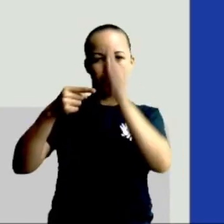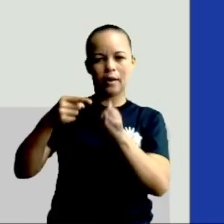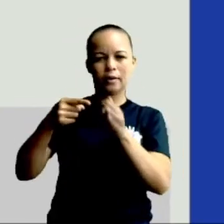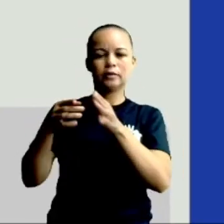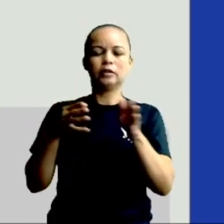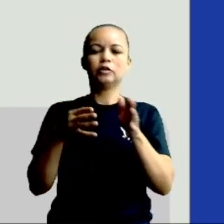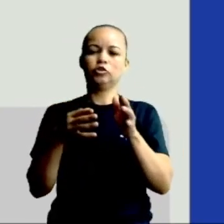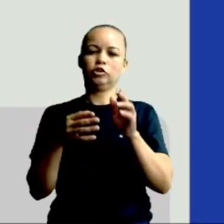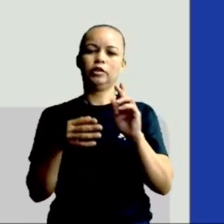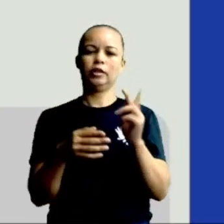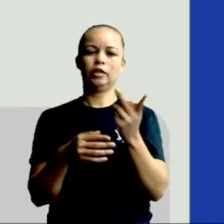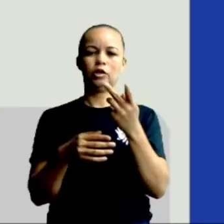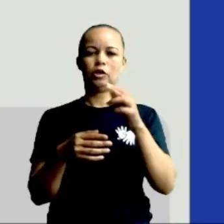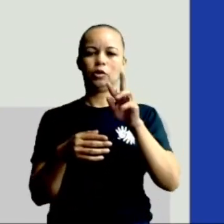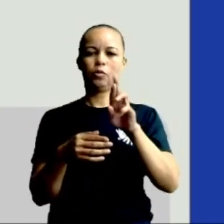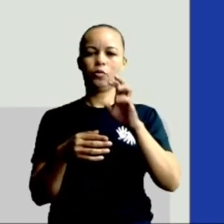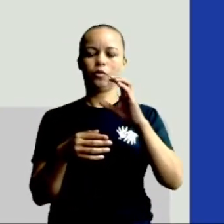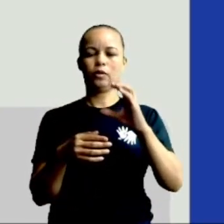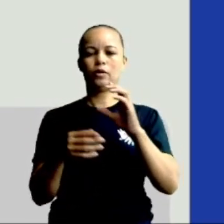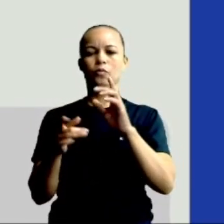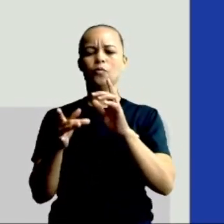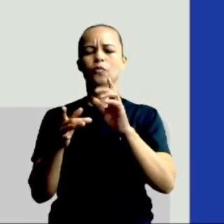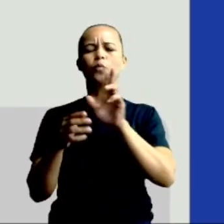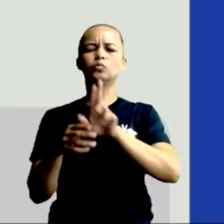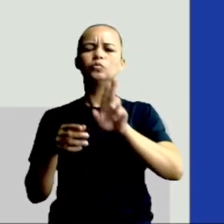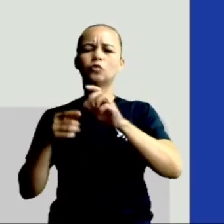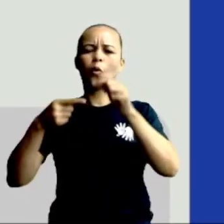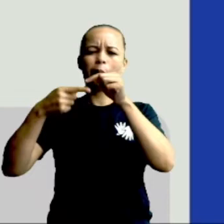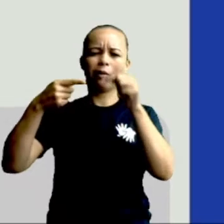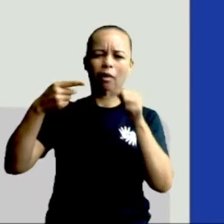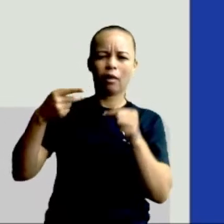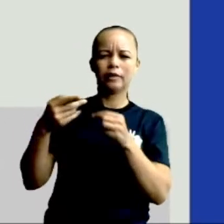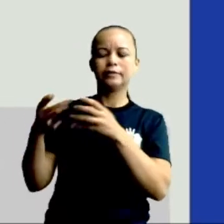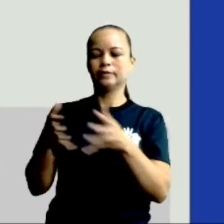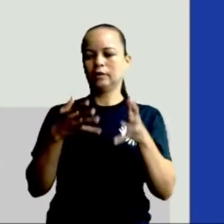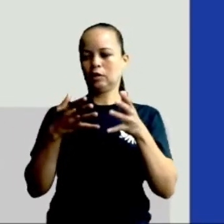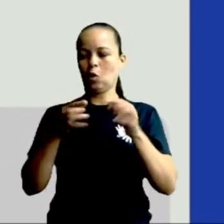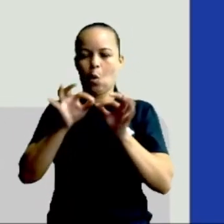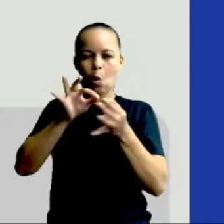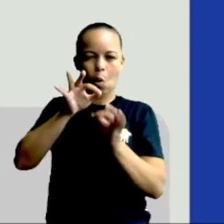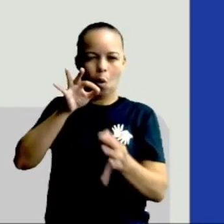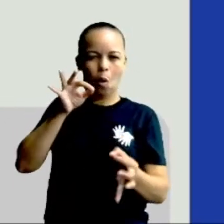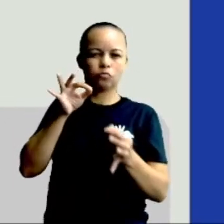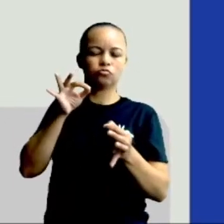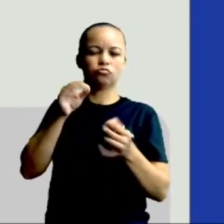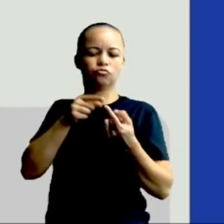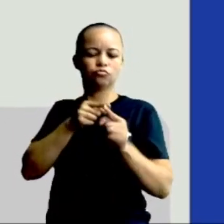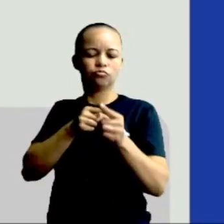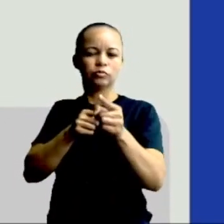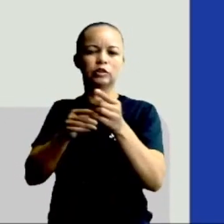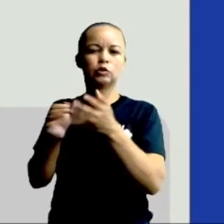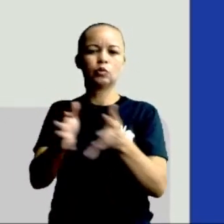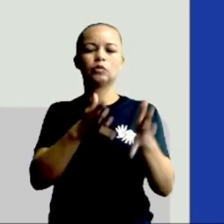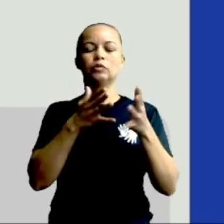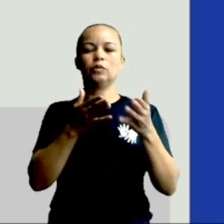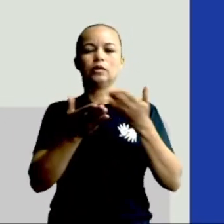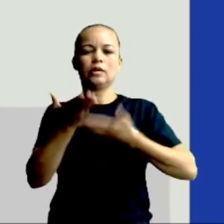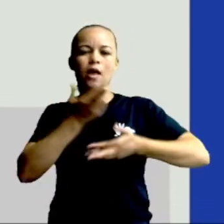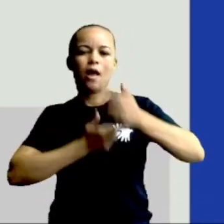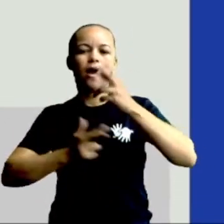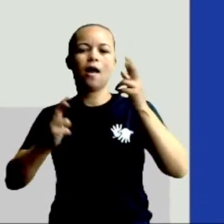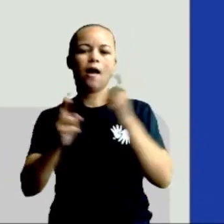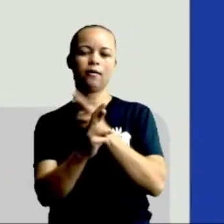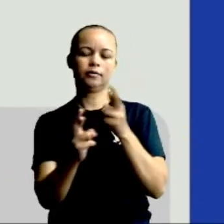leste de Greenwich. Os meridianos determinam a longitude, que indica a localização de determinado ponto em relação